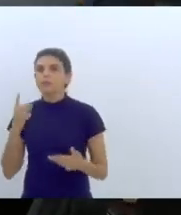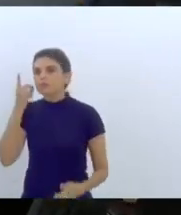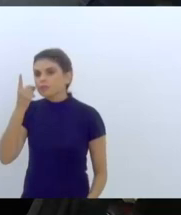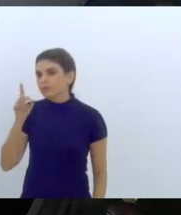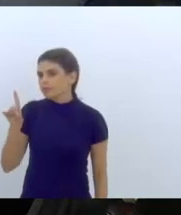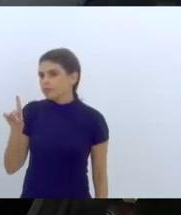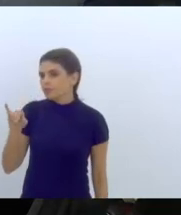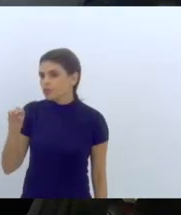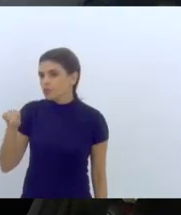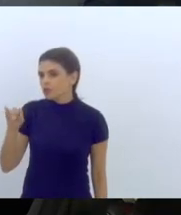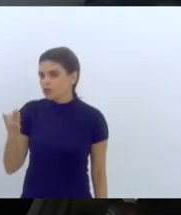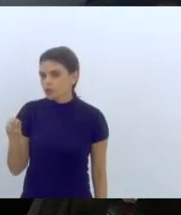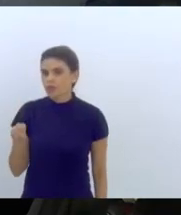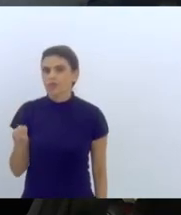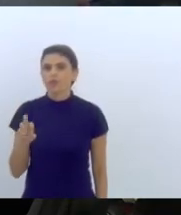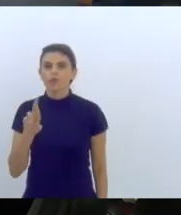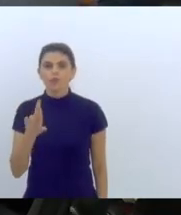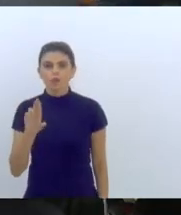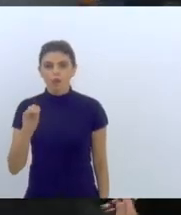Deputado Rosenberg Reis.